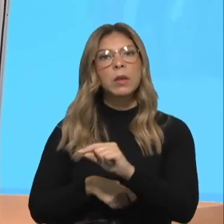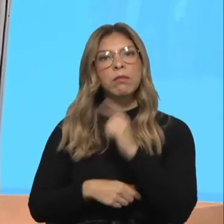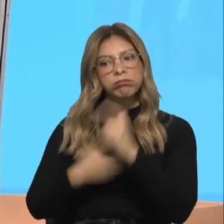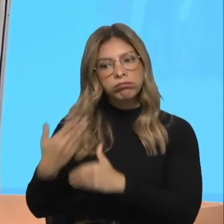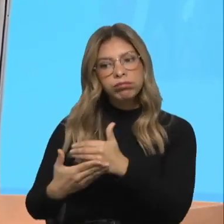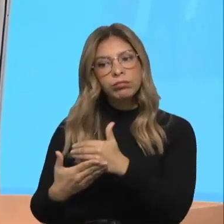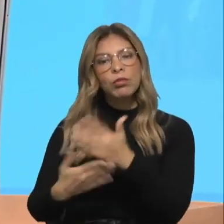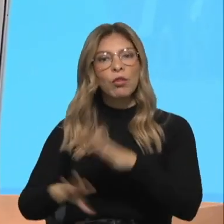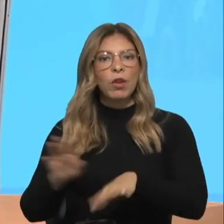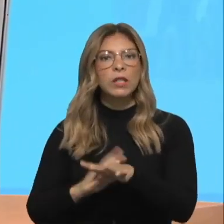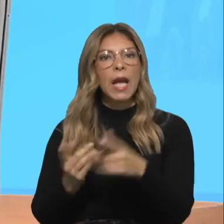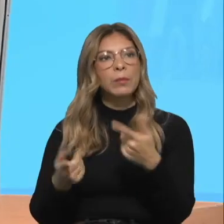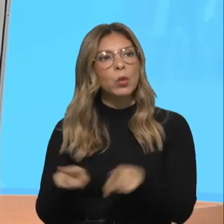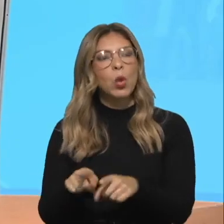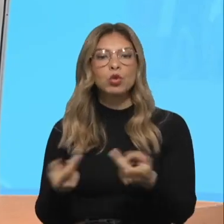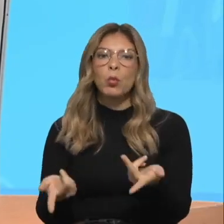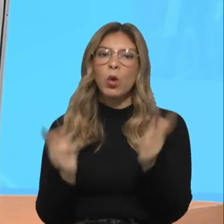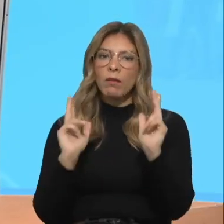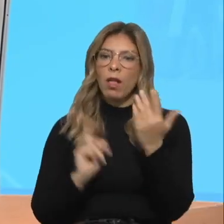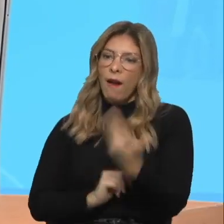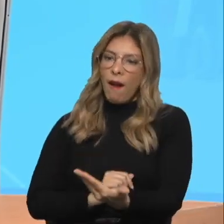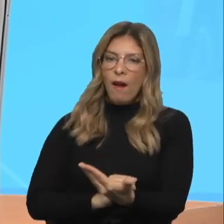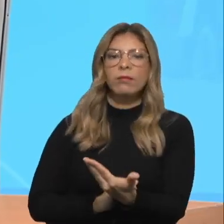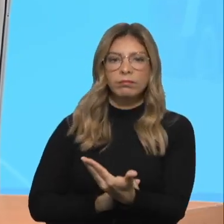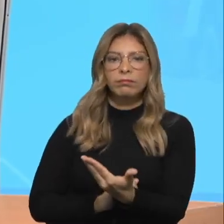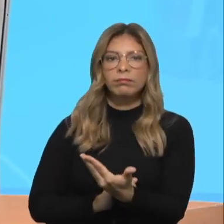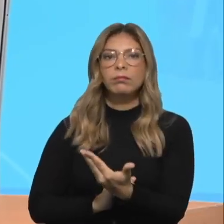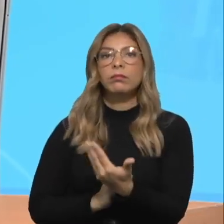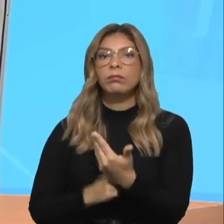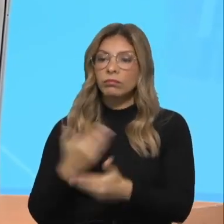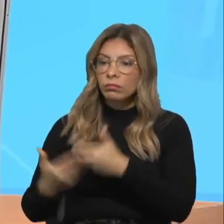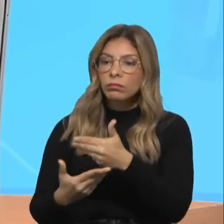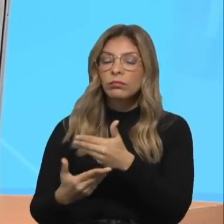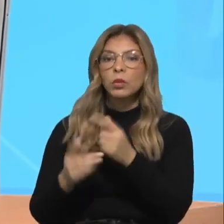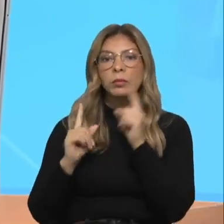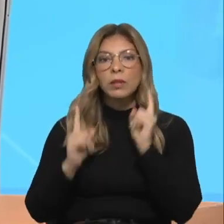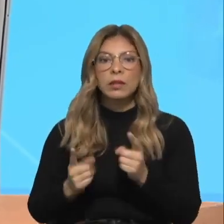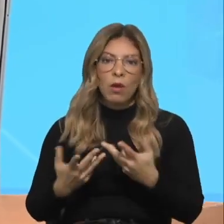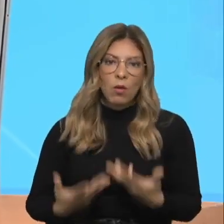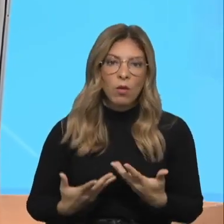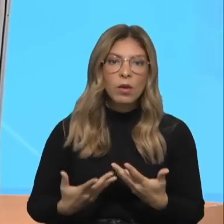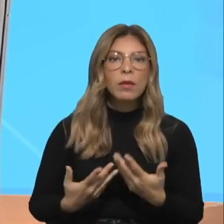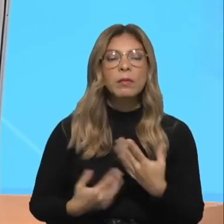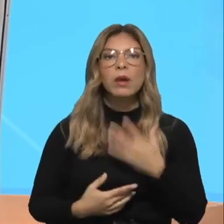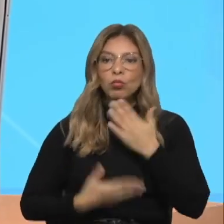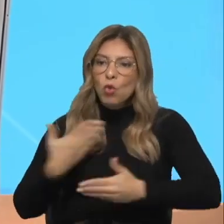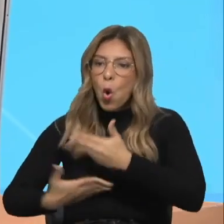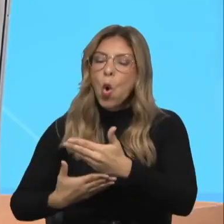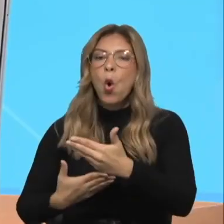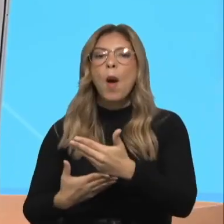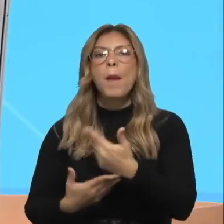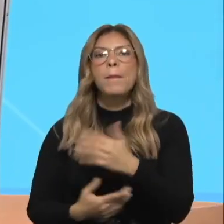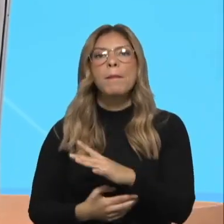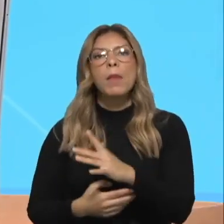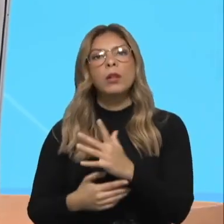essa disponibilidade, uma espécie de liberdade, não para nos agarrarmos a alguma coisa para sobreviver, mas acolher